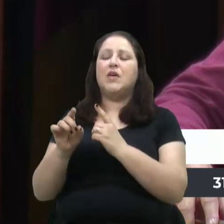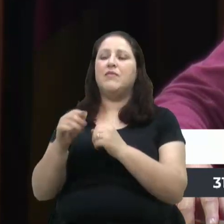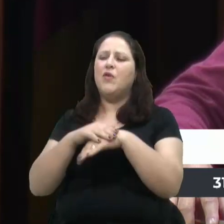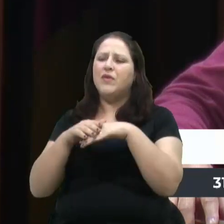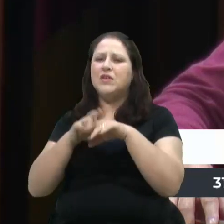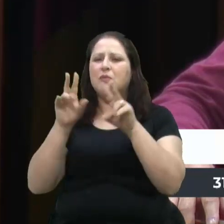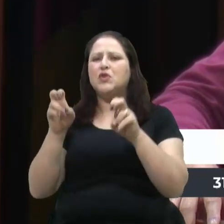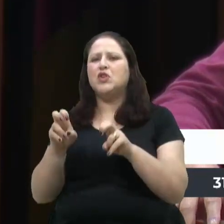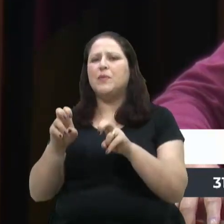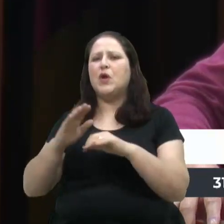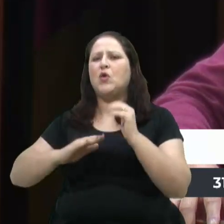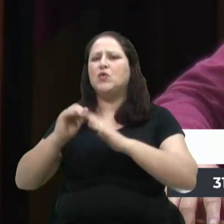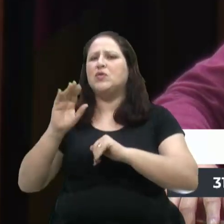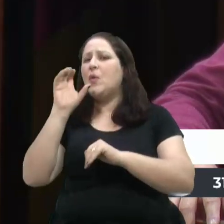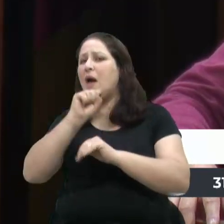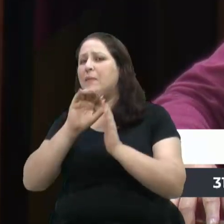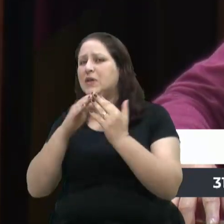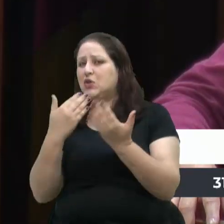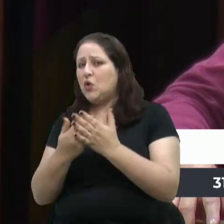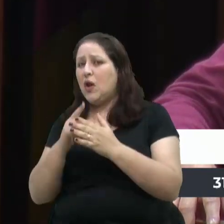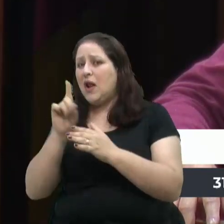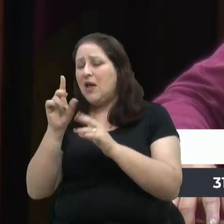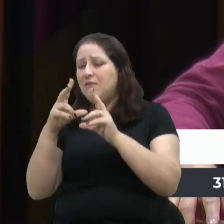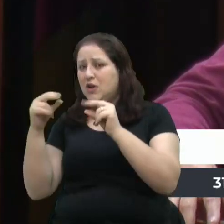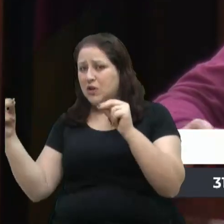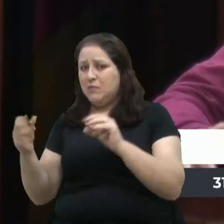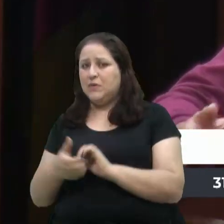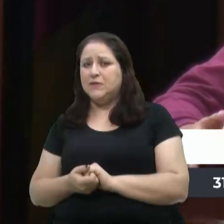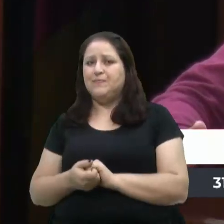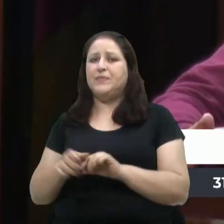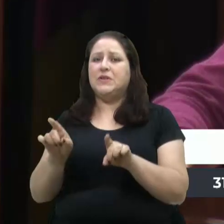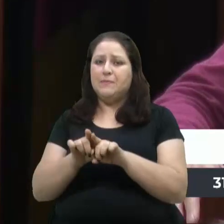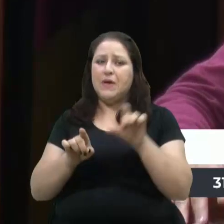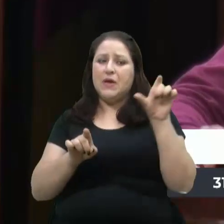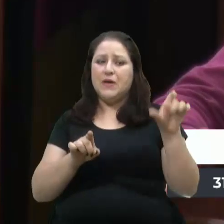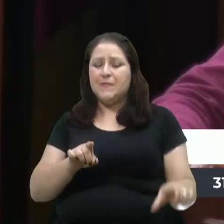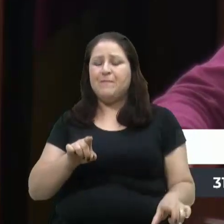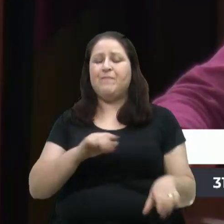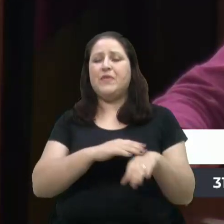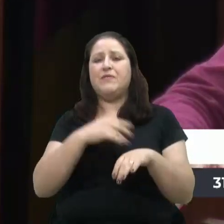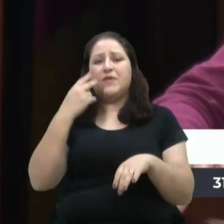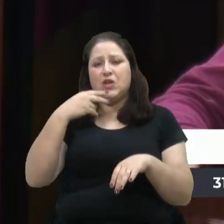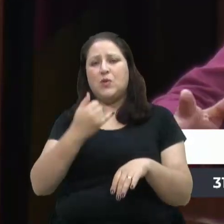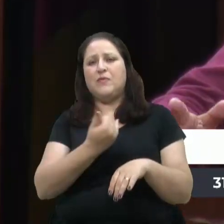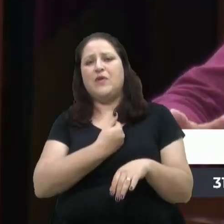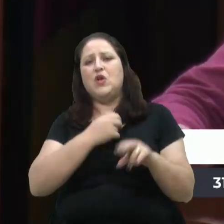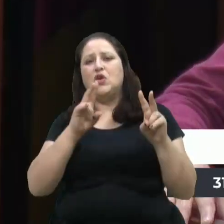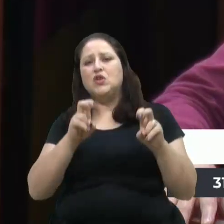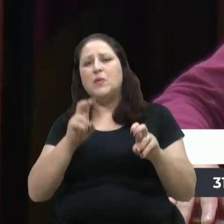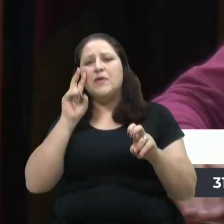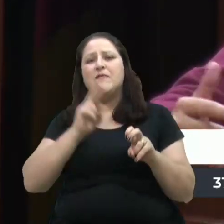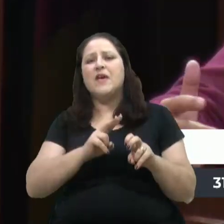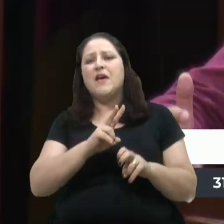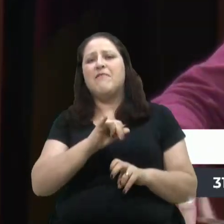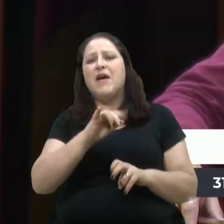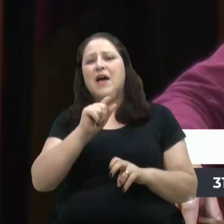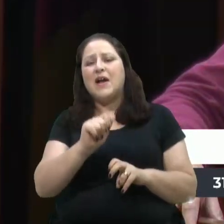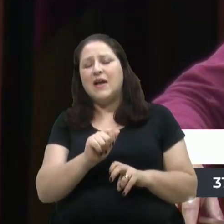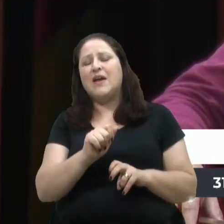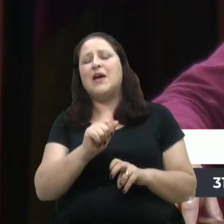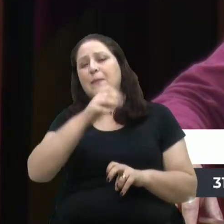tratar das questões das vagas nas escolas né Essa verificação nas escolas municipais de educação infantil